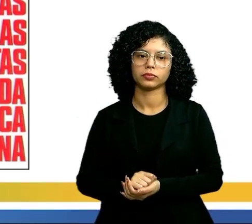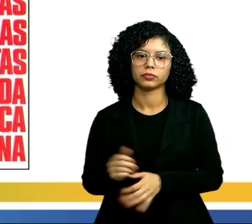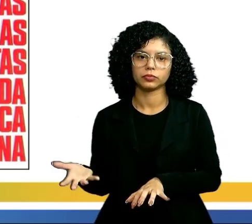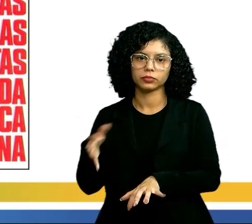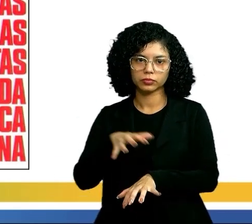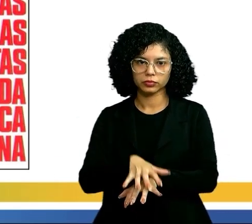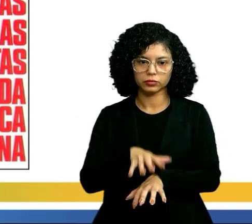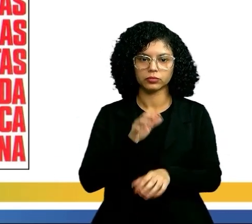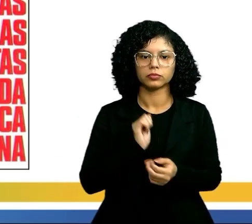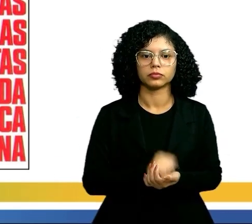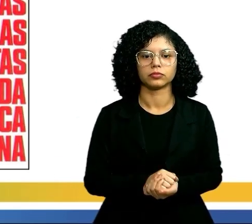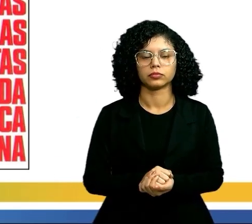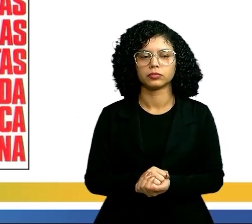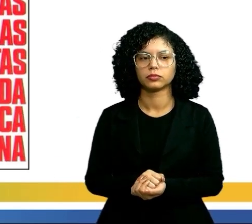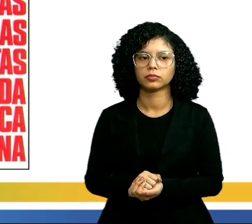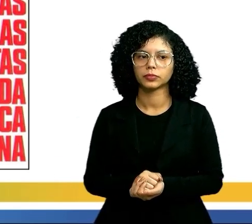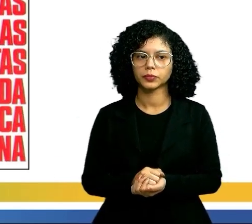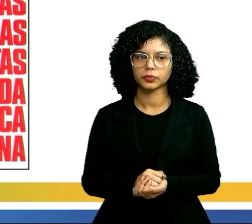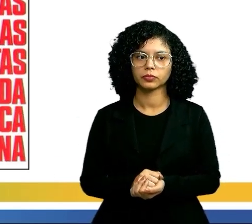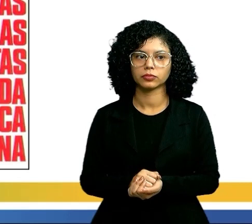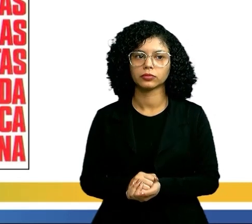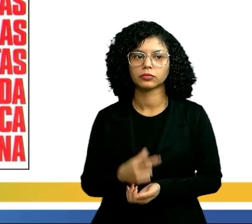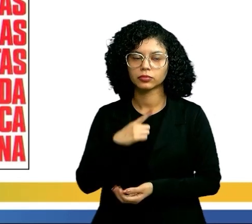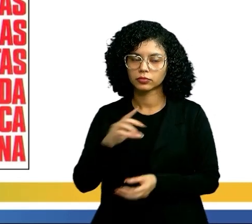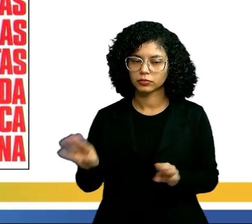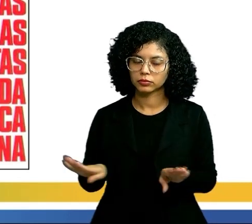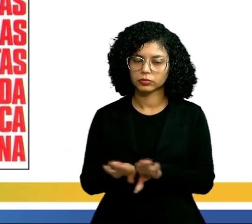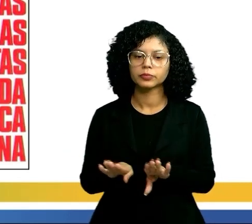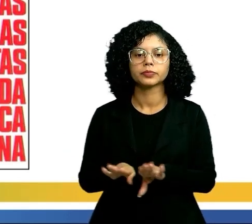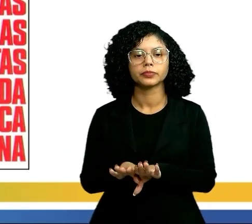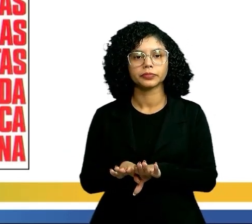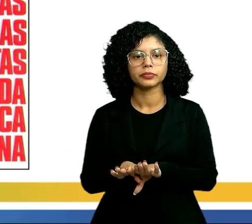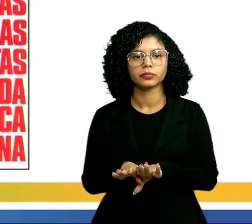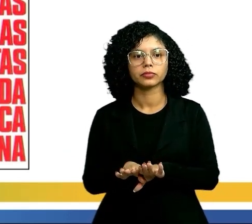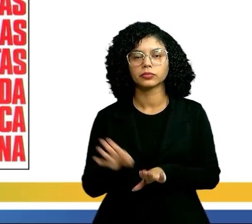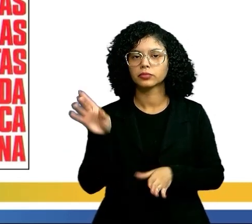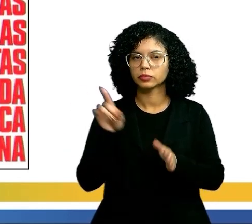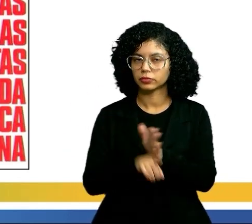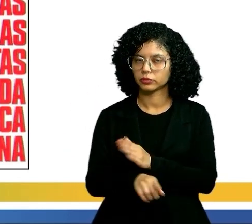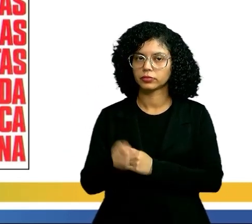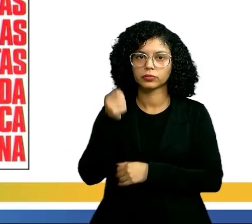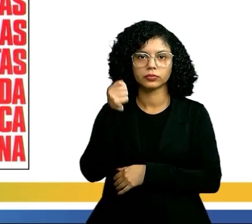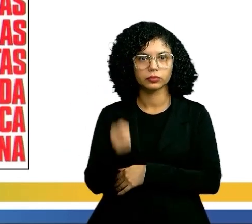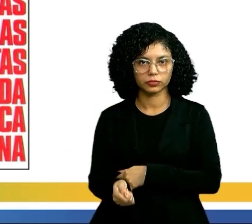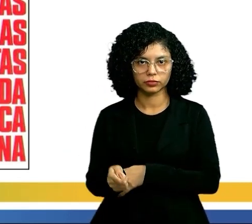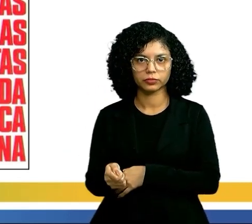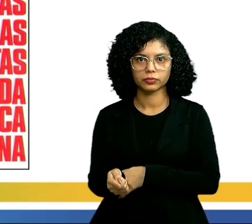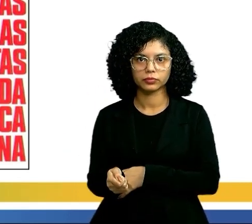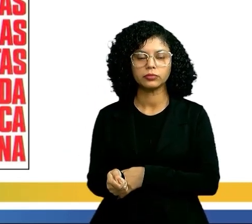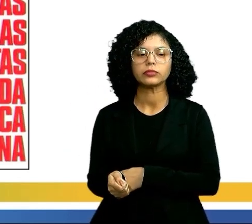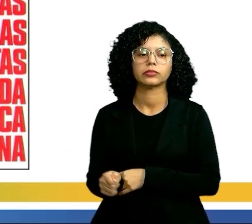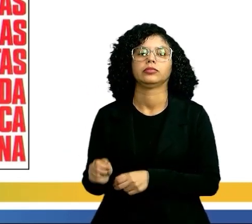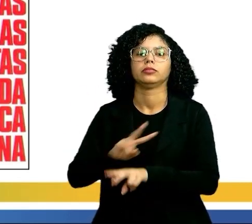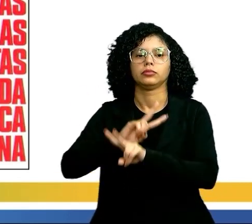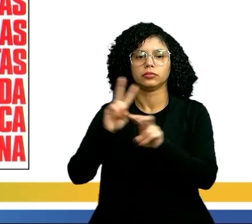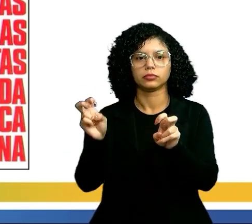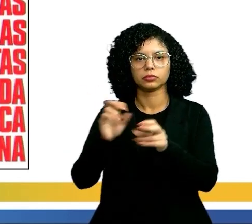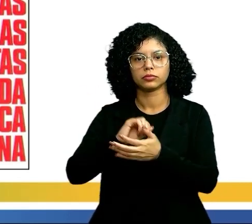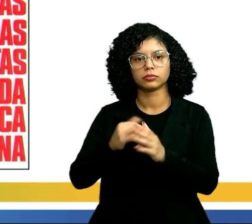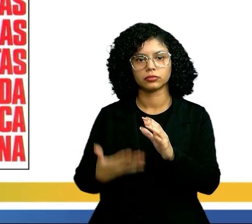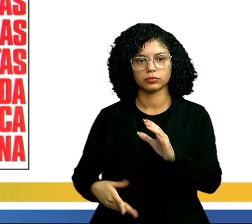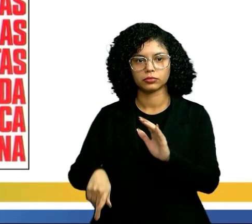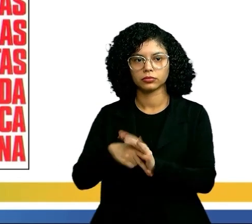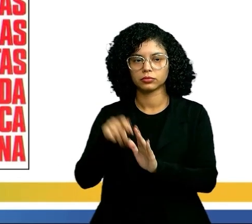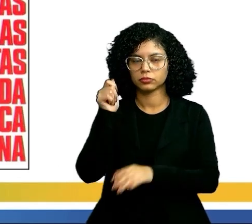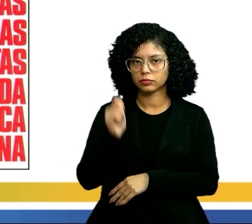de exploração, tem a ver com as questões das ditaduras, né? O tipo característico de